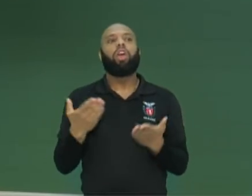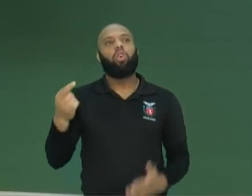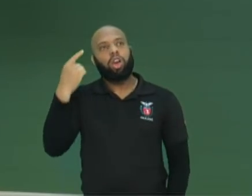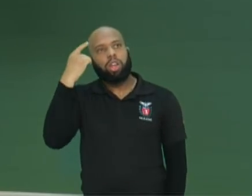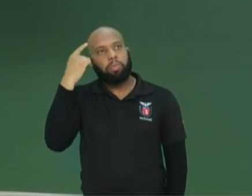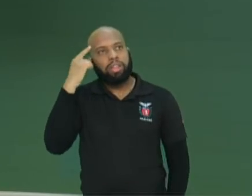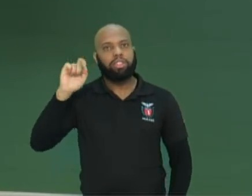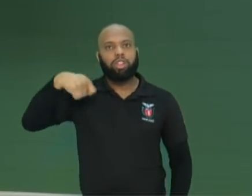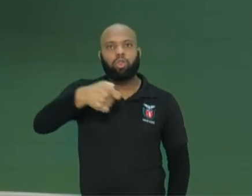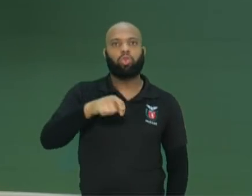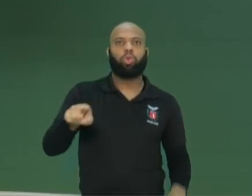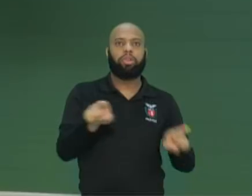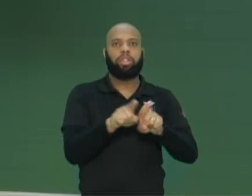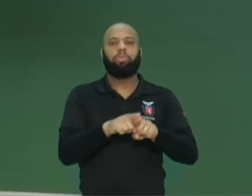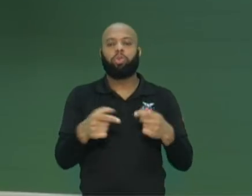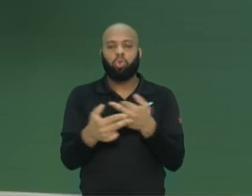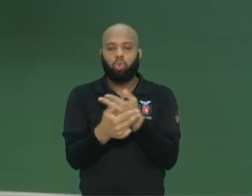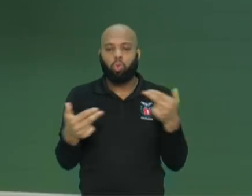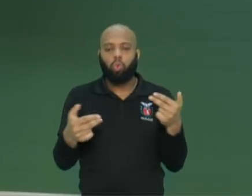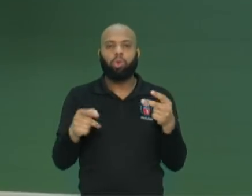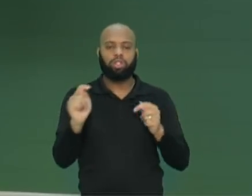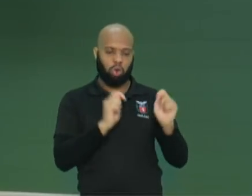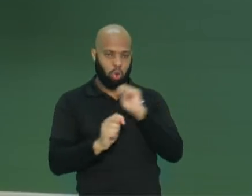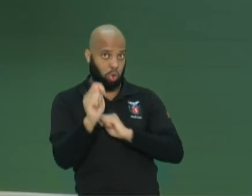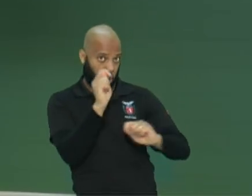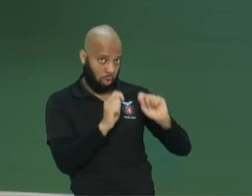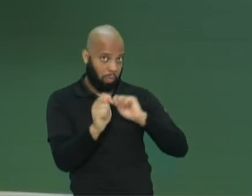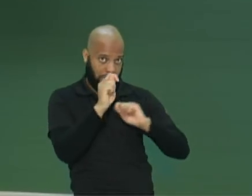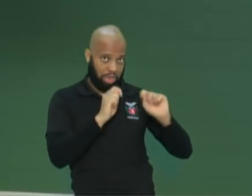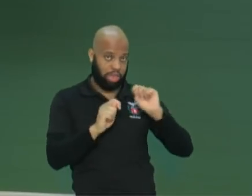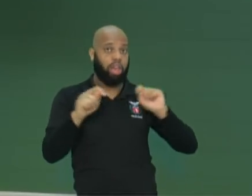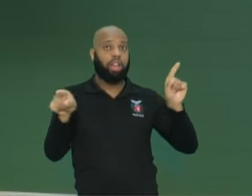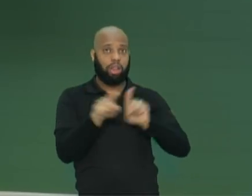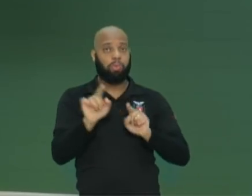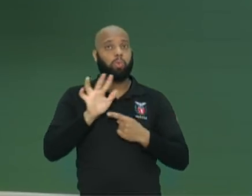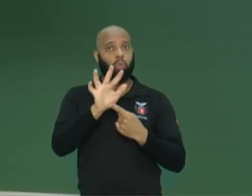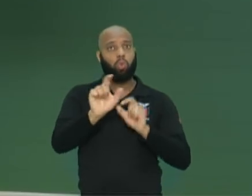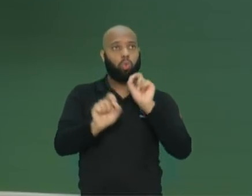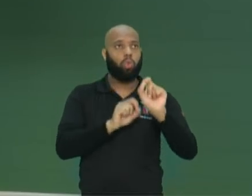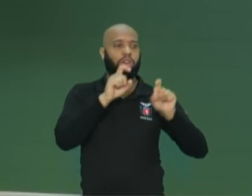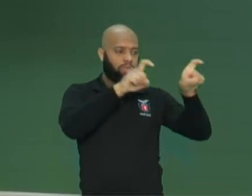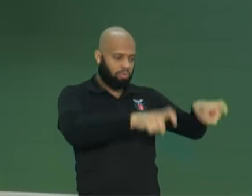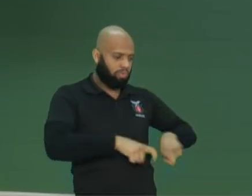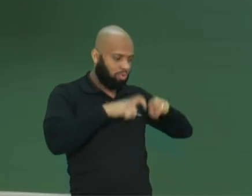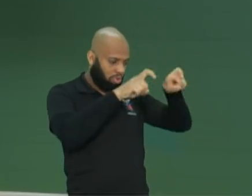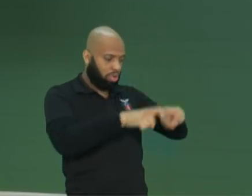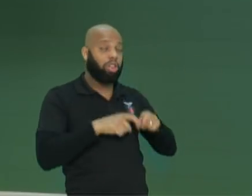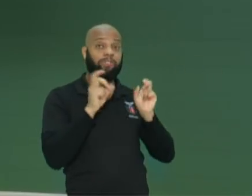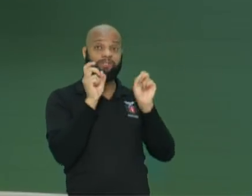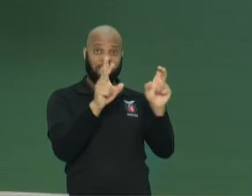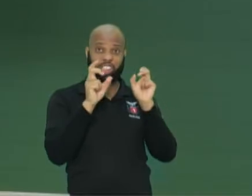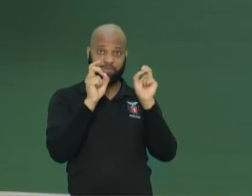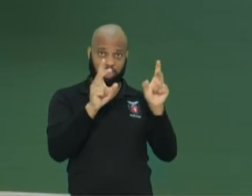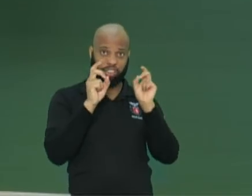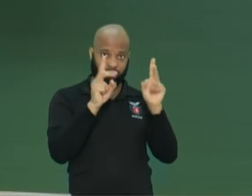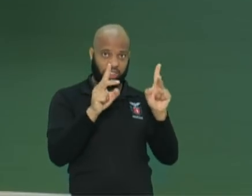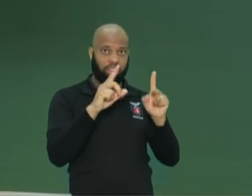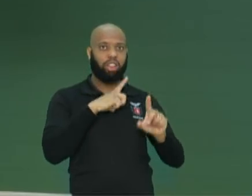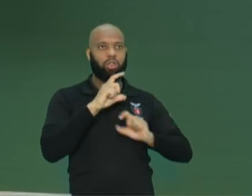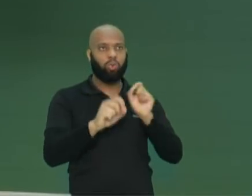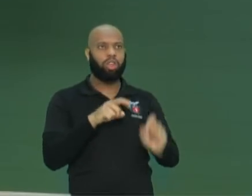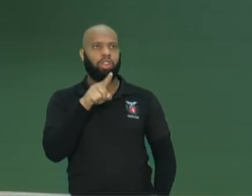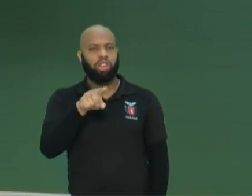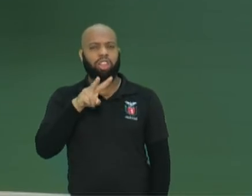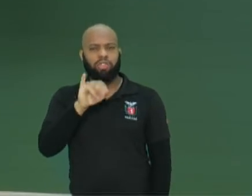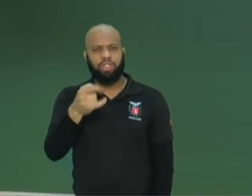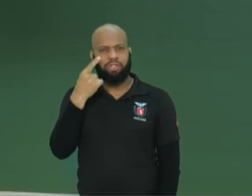ali ainda nas atividades econômicas, eu trouxe a ideia da agricultura comercial, um termo que